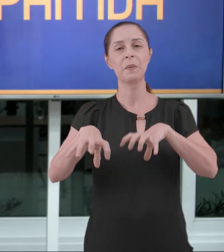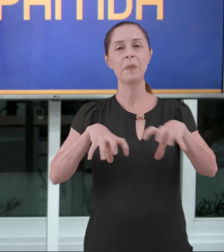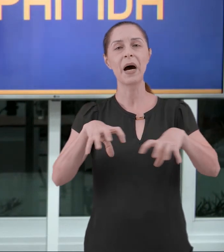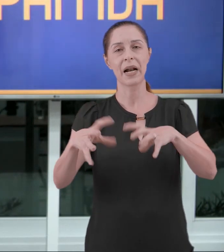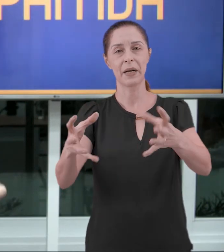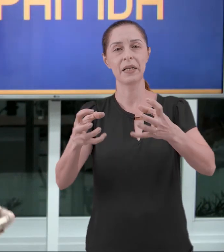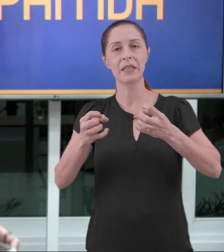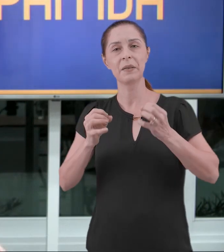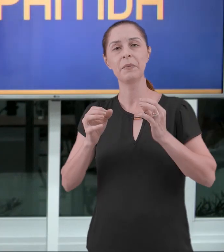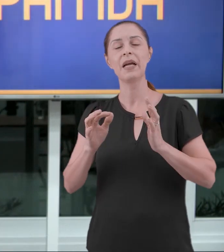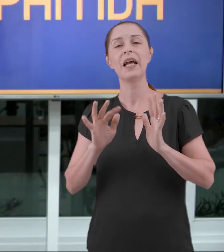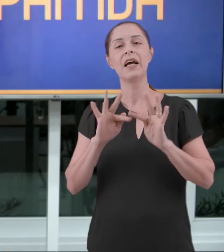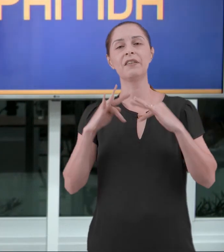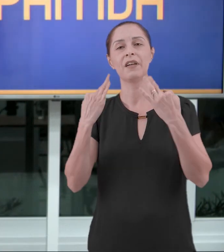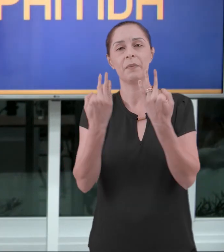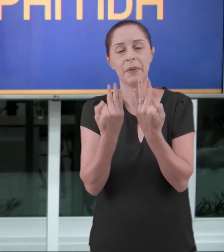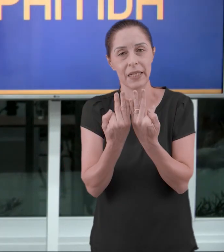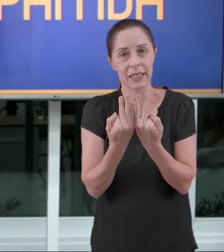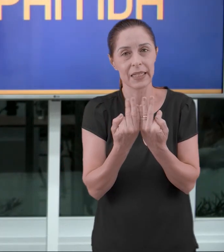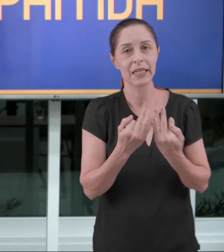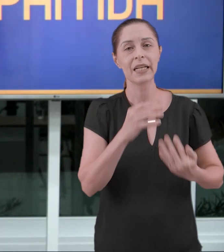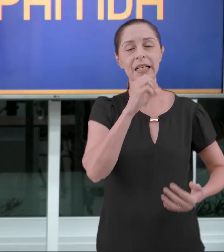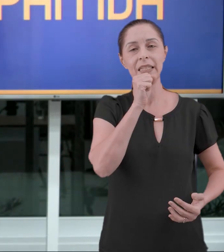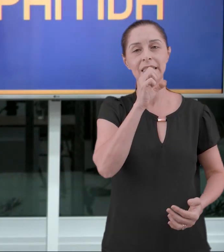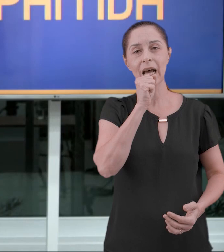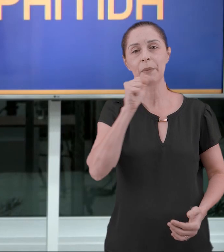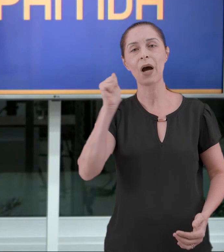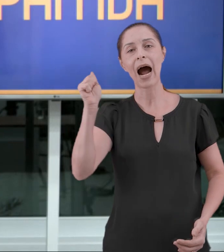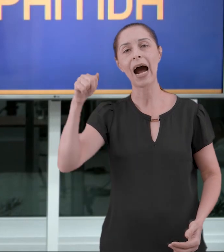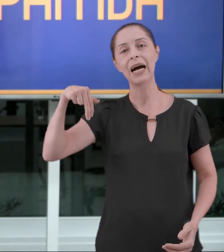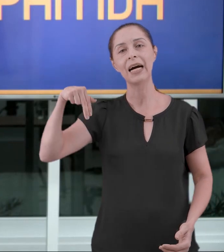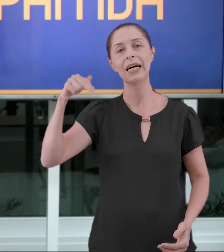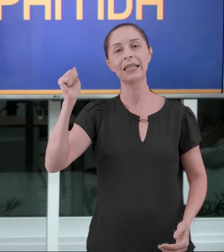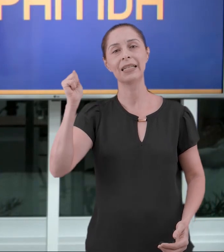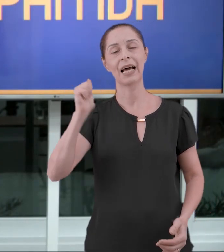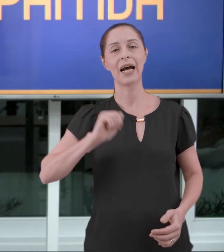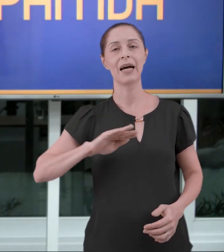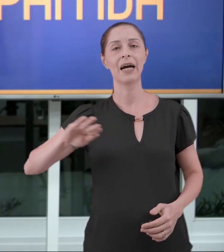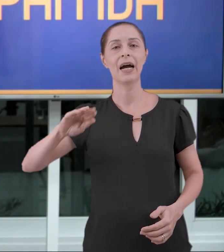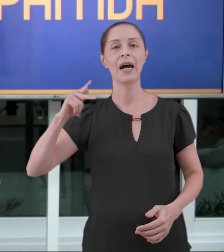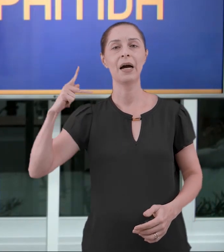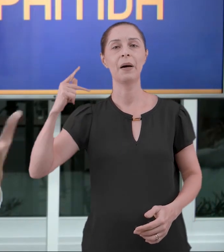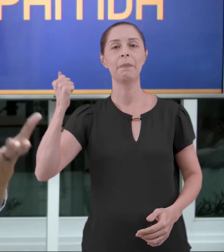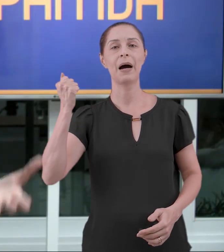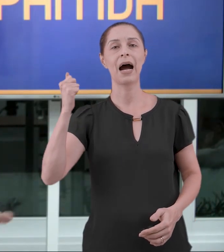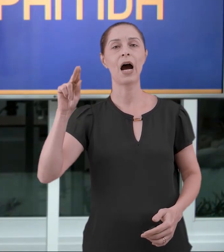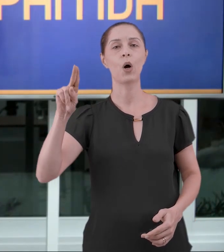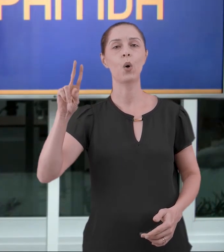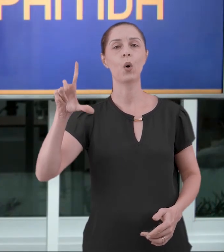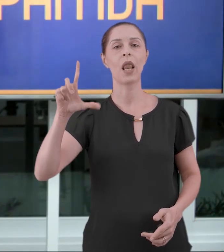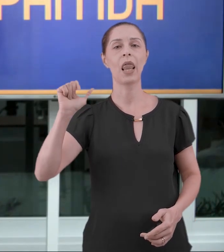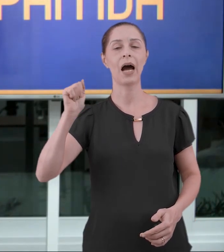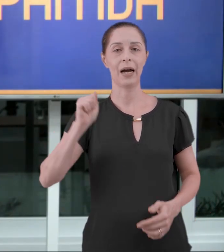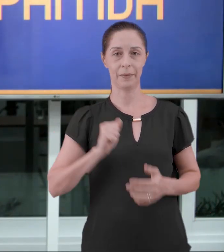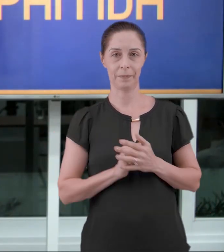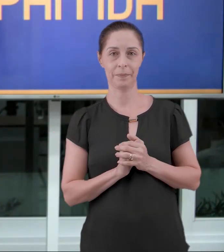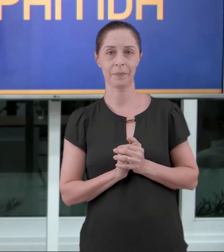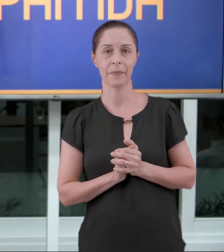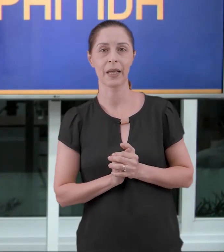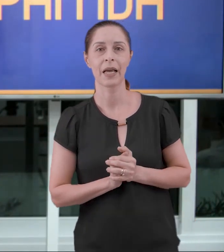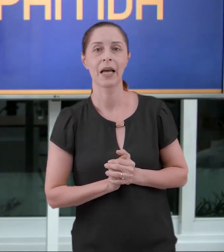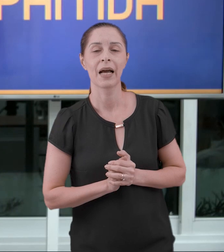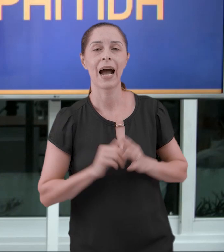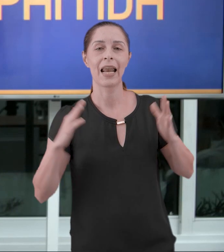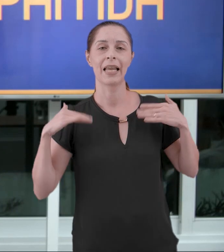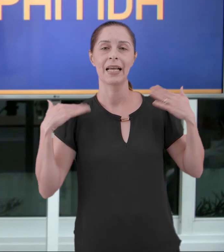Ana Paula Albuquerque, nossa querida Ana Paula, que faz um trabalho lindo. Quero agradecer a você que participou conosco